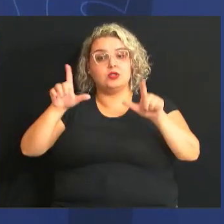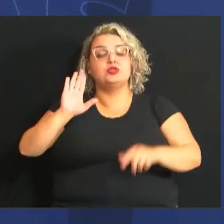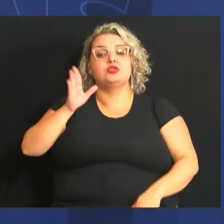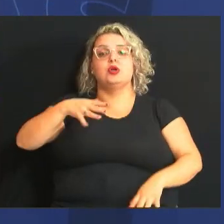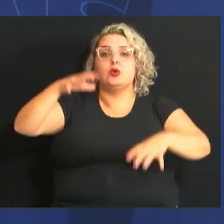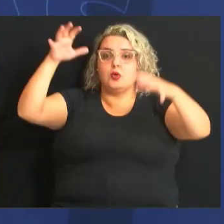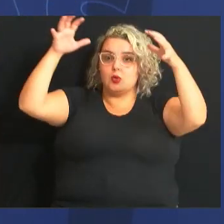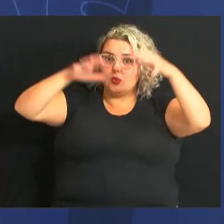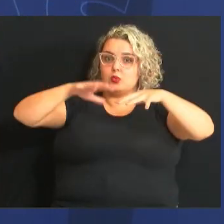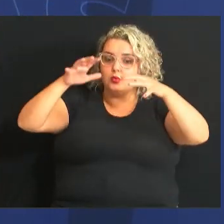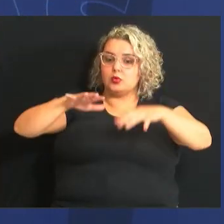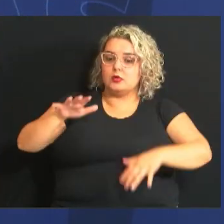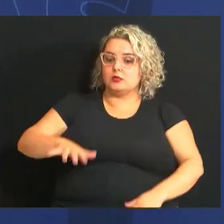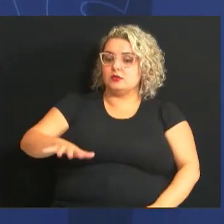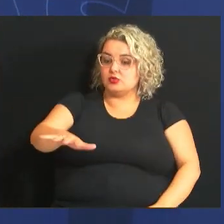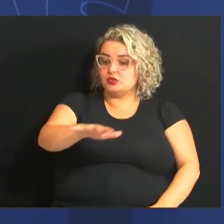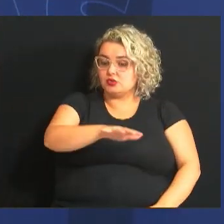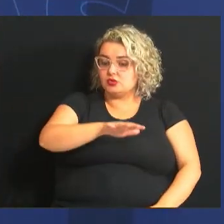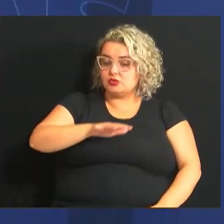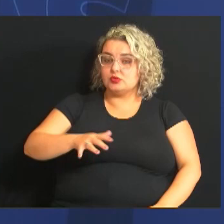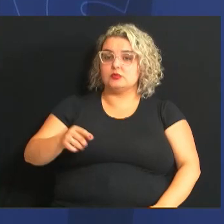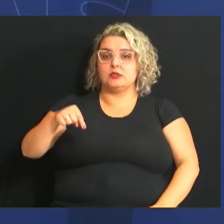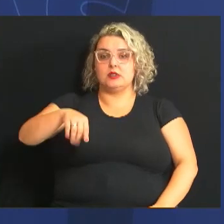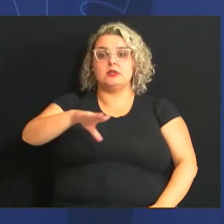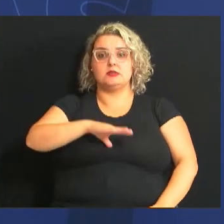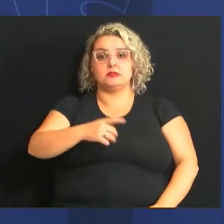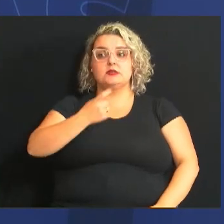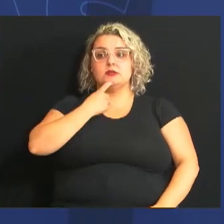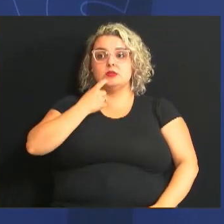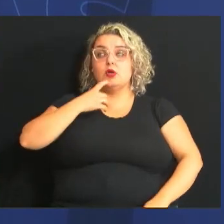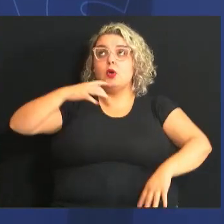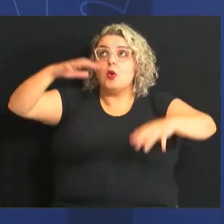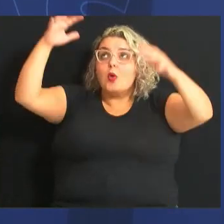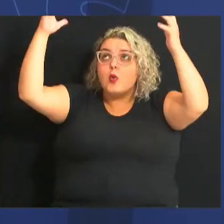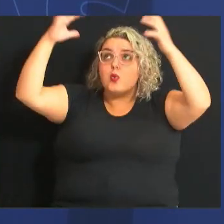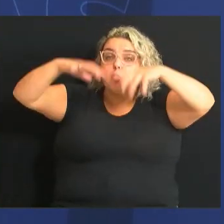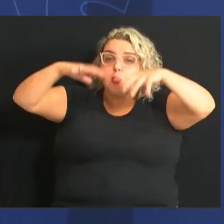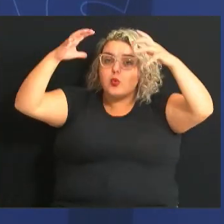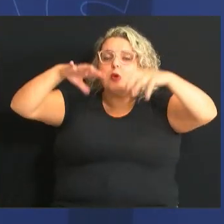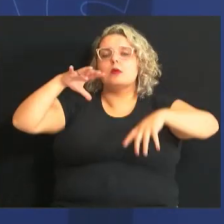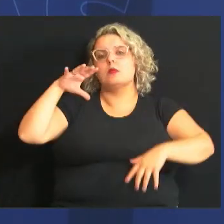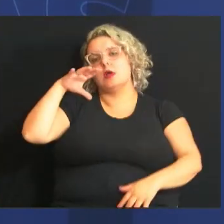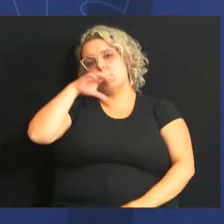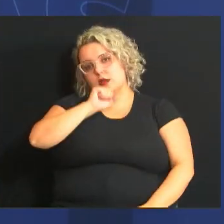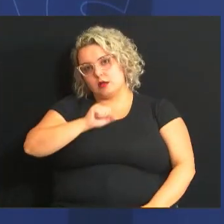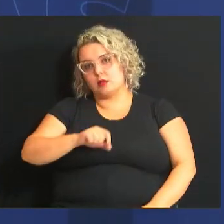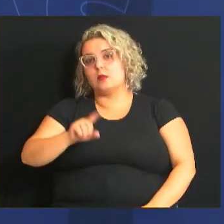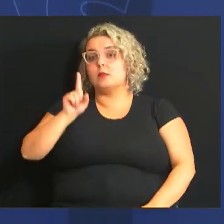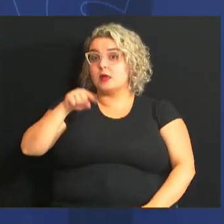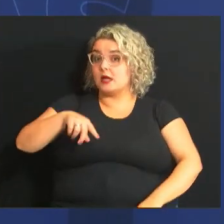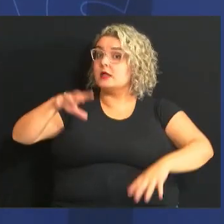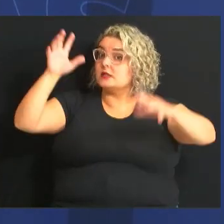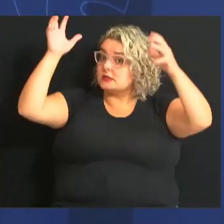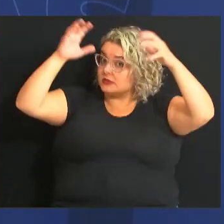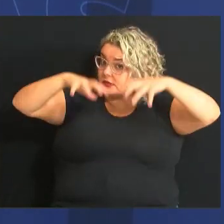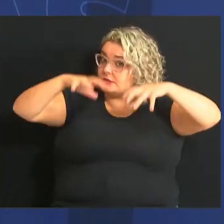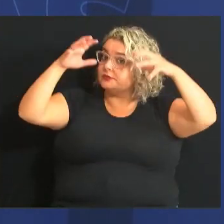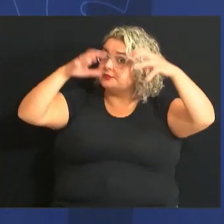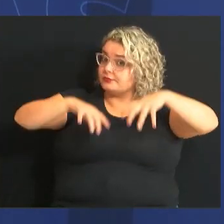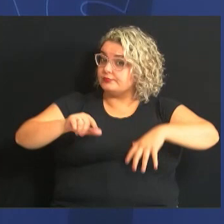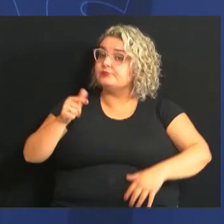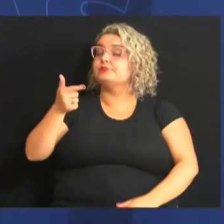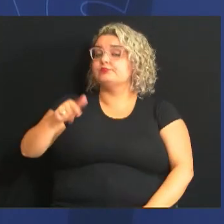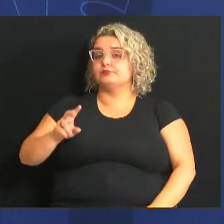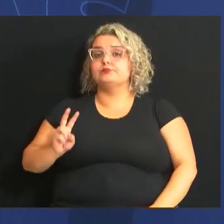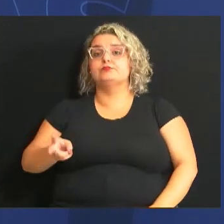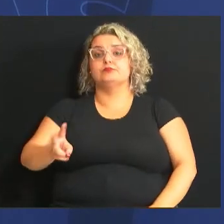regiões aqui da cidade de Campinas, foi uma pancada forte, mais rápida, mas essa chuva ela vai persistir ainda para o dia